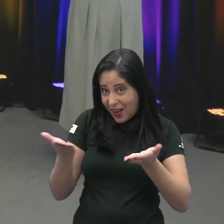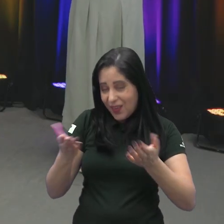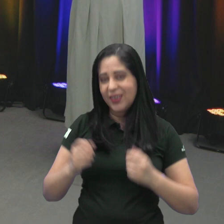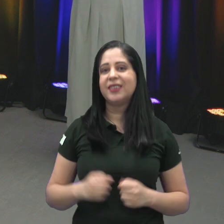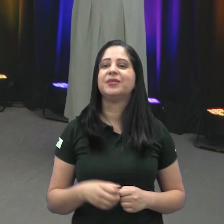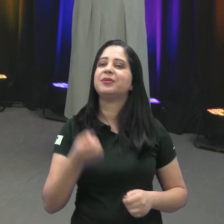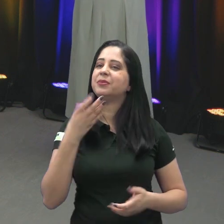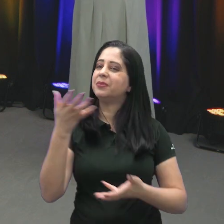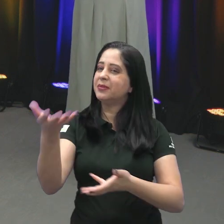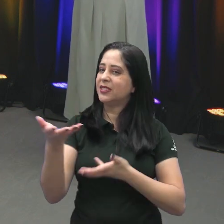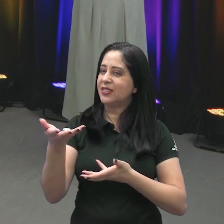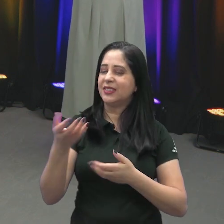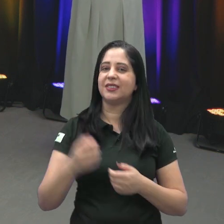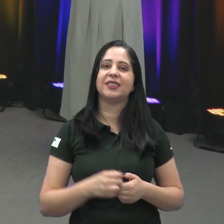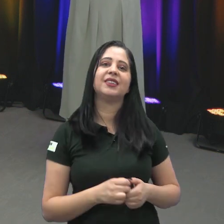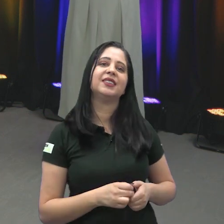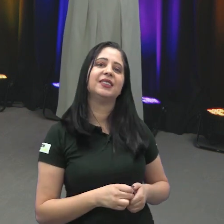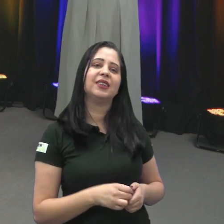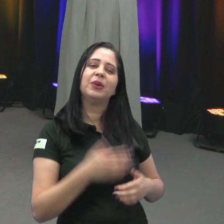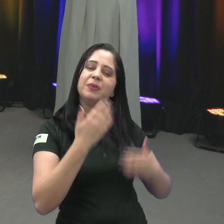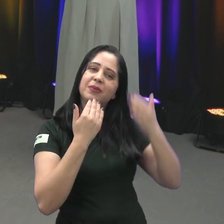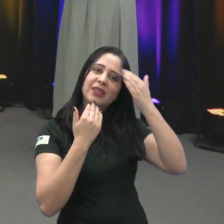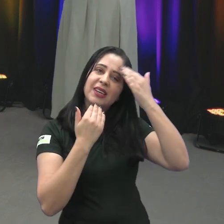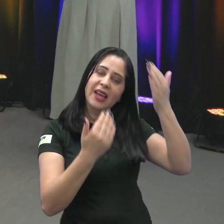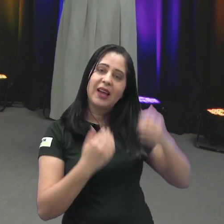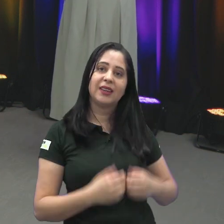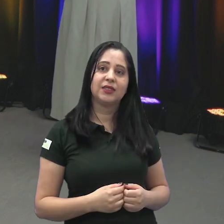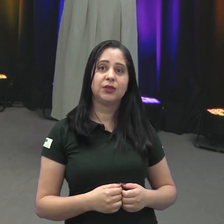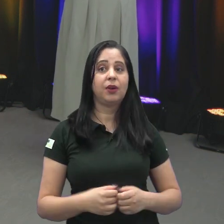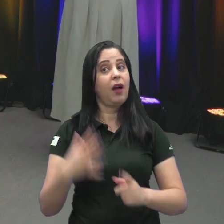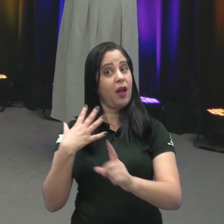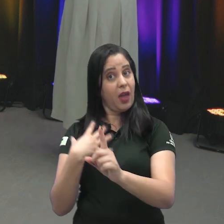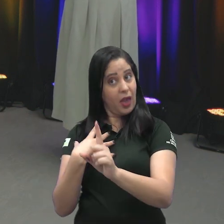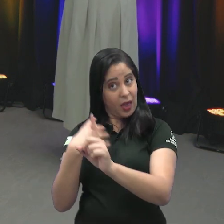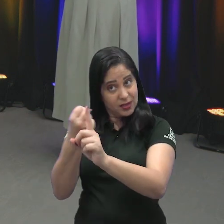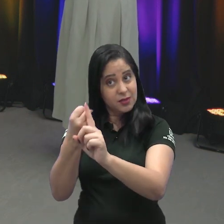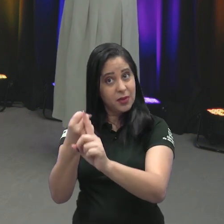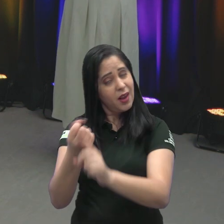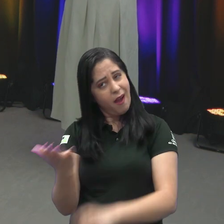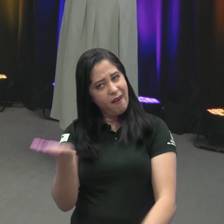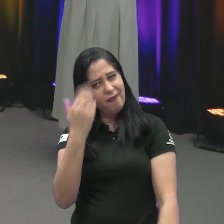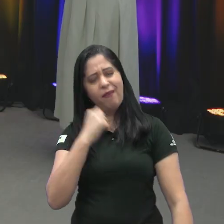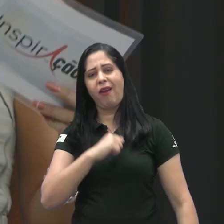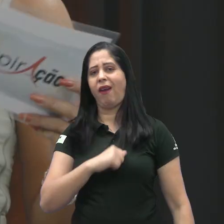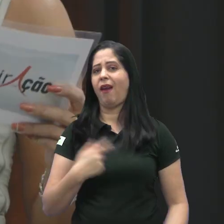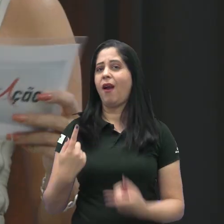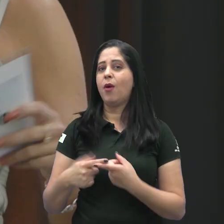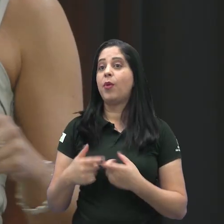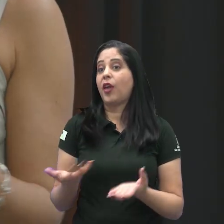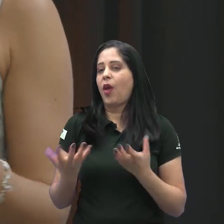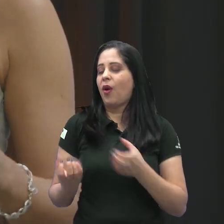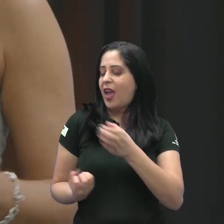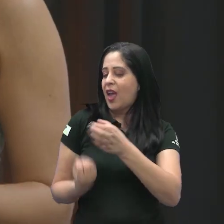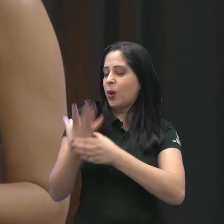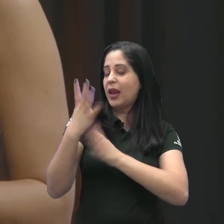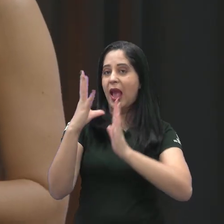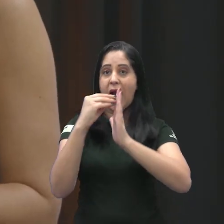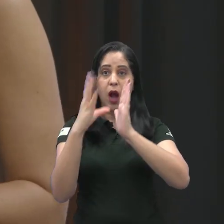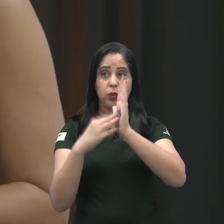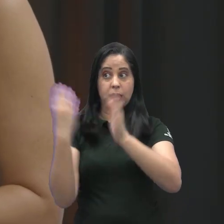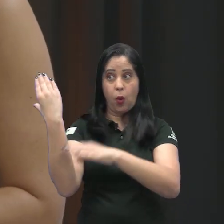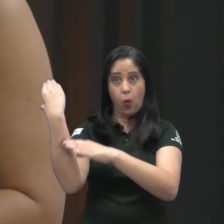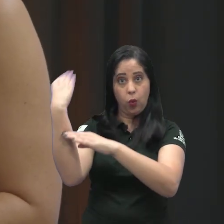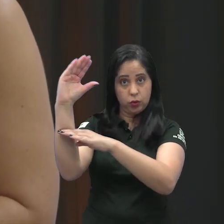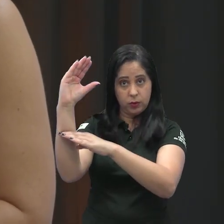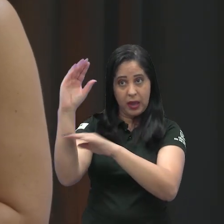muito bem-vindo. Obrigada. E bora se inspirar, porque a gente quer não só também criar conteúdo e prosperar, mas a gente quer